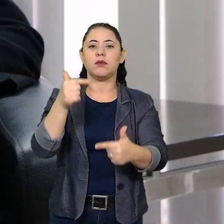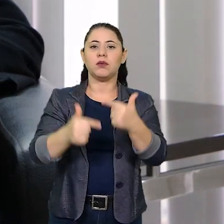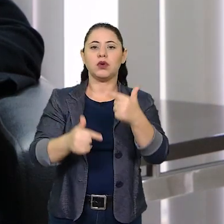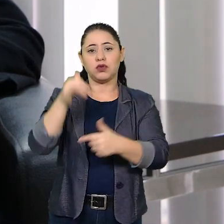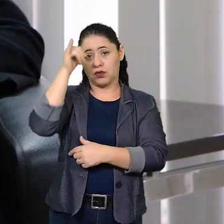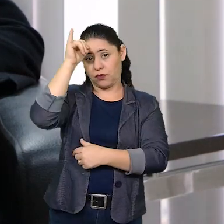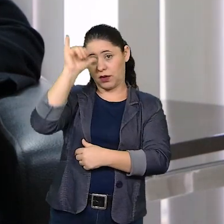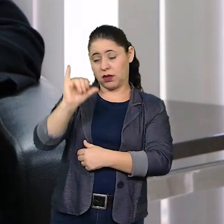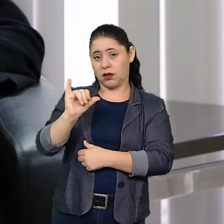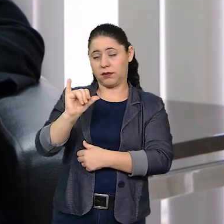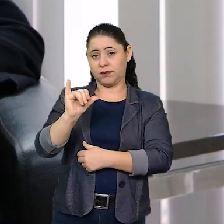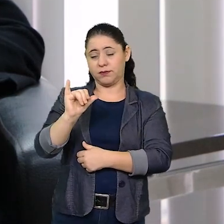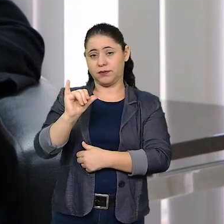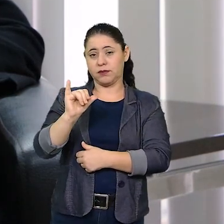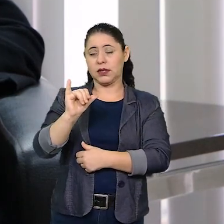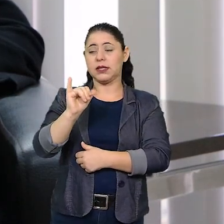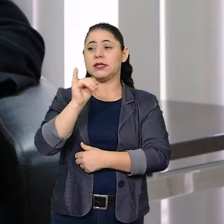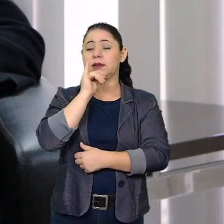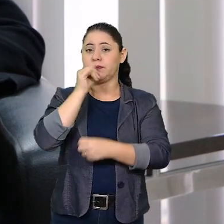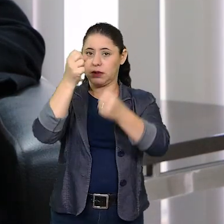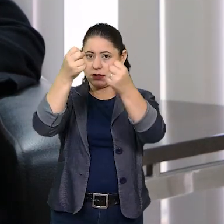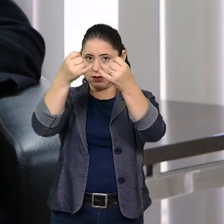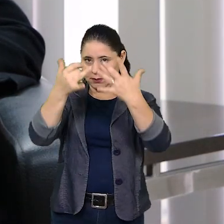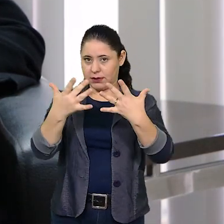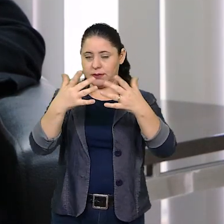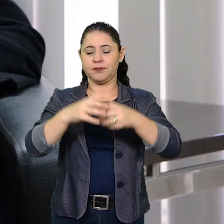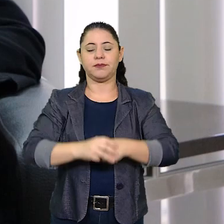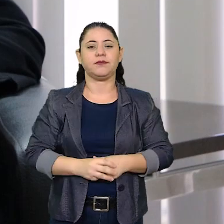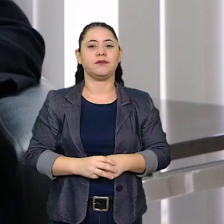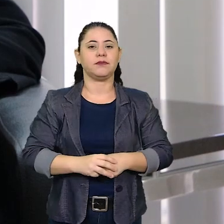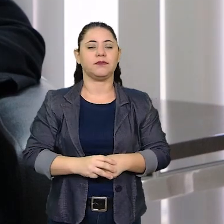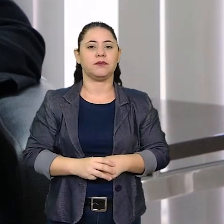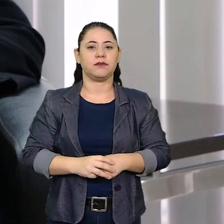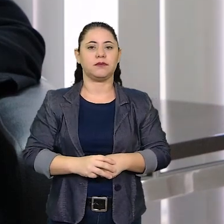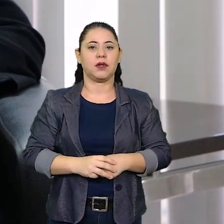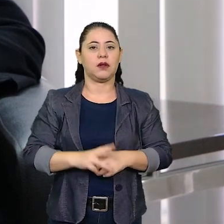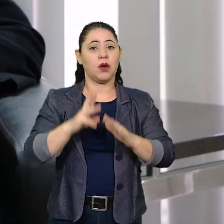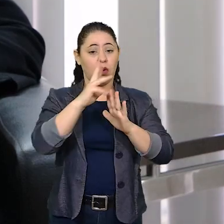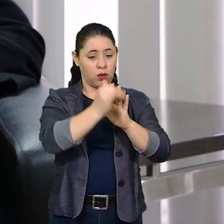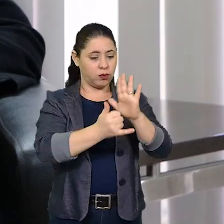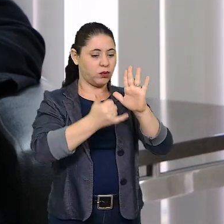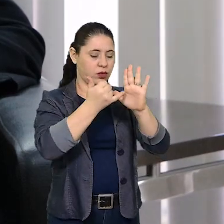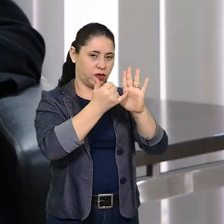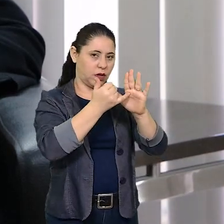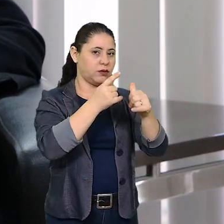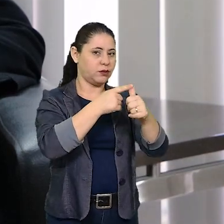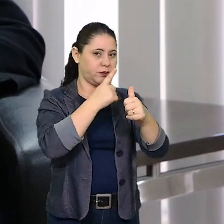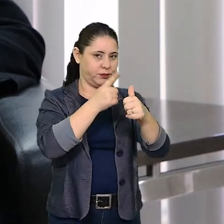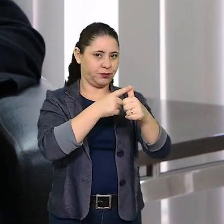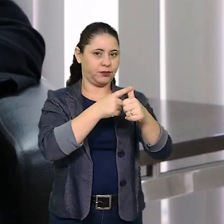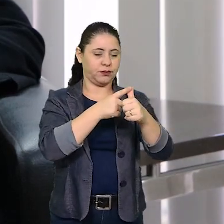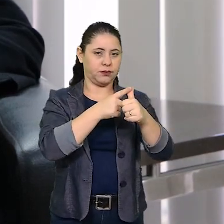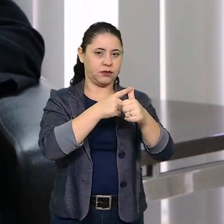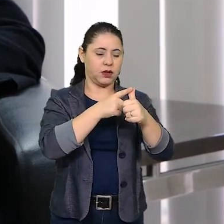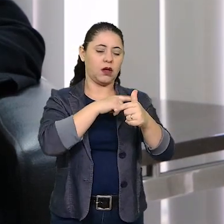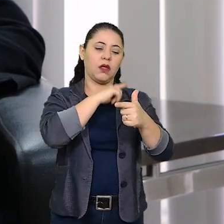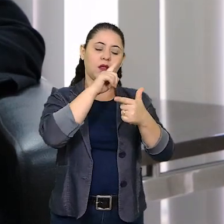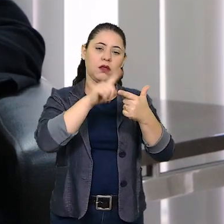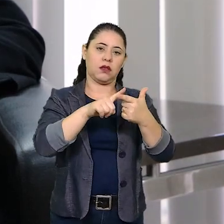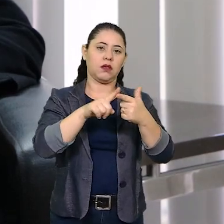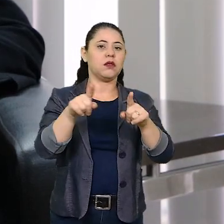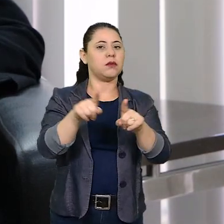essas políticas de prevenção, essencialmente assim. Nós, além desse projeto piloto, nós